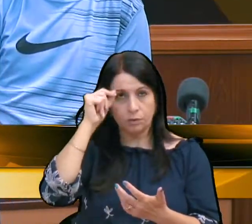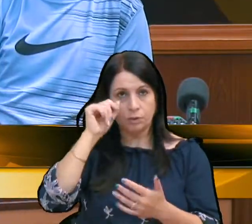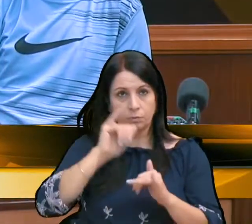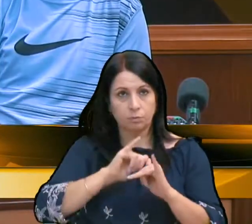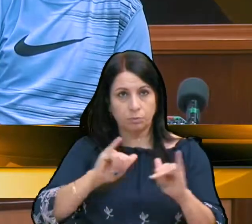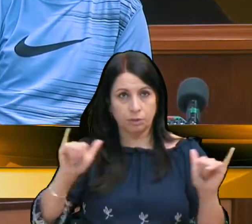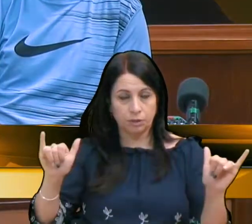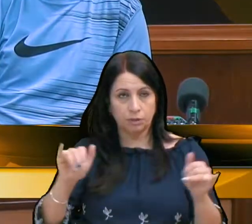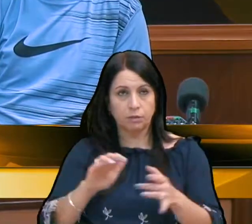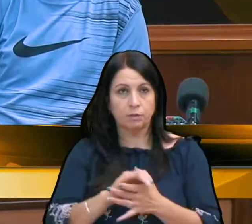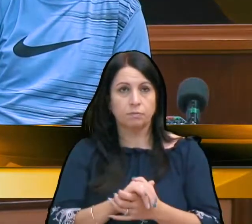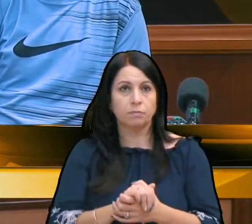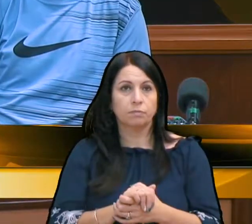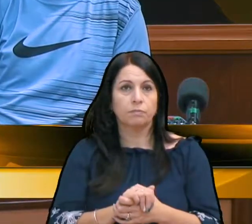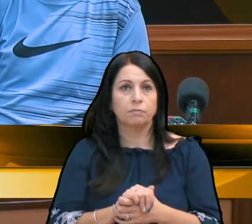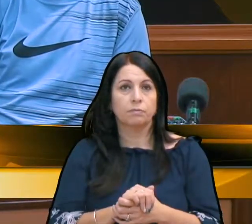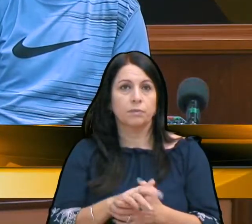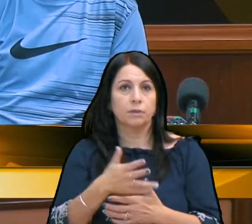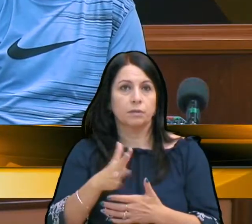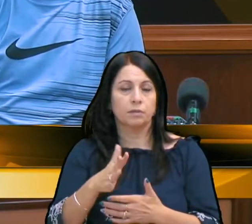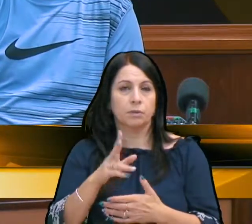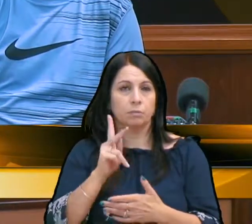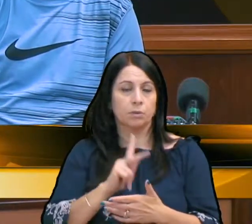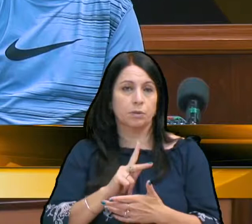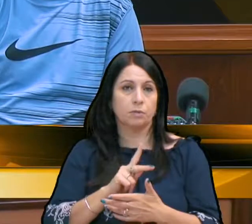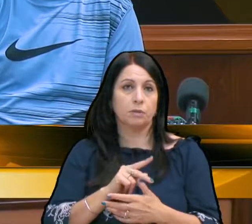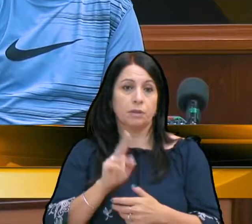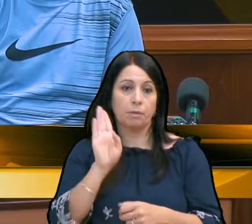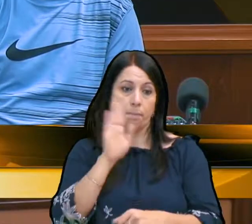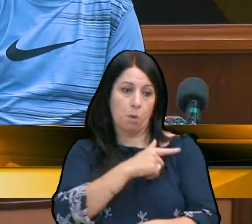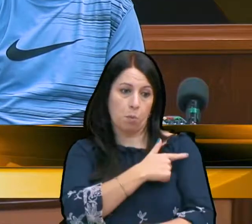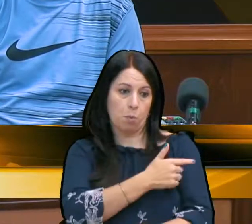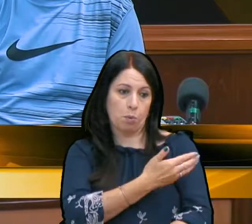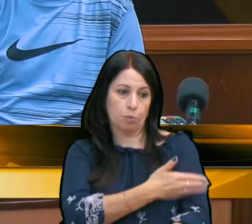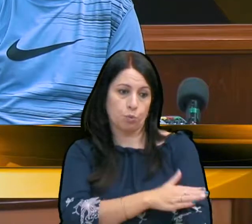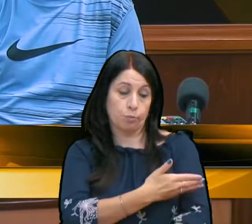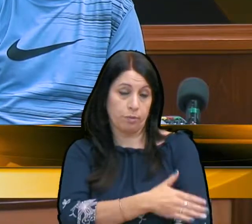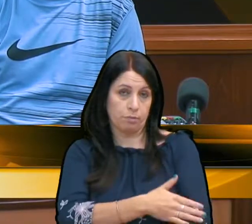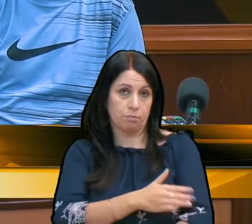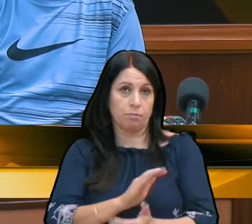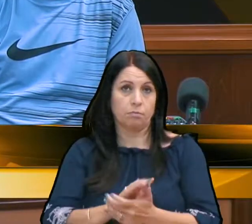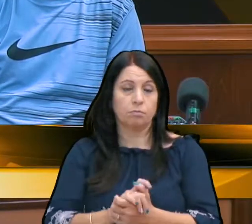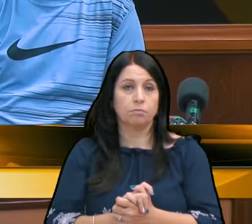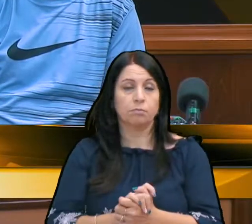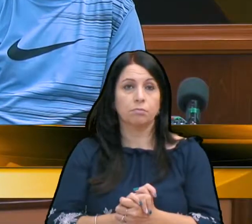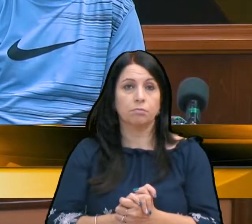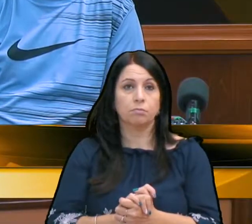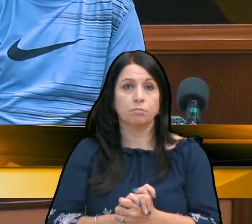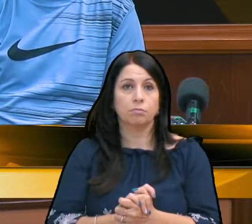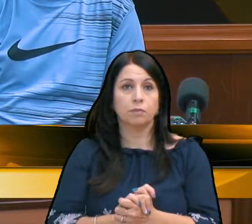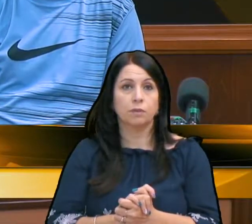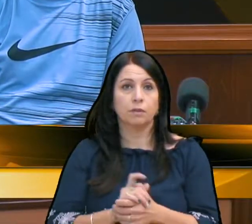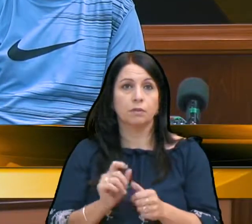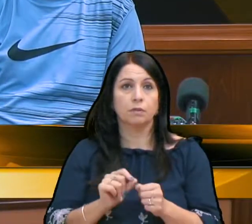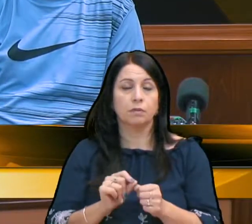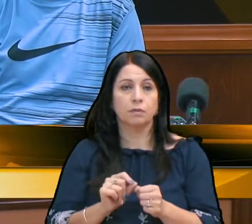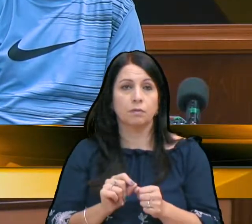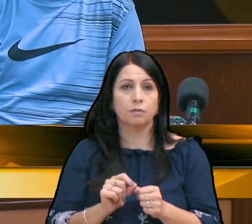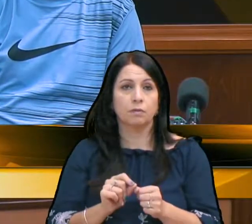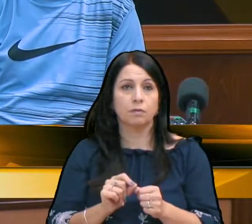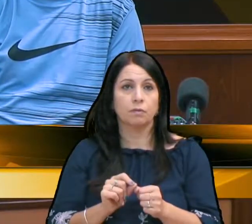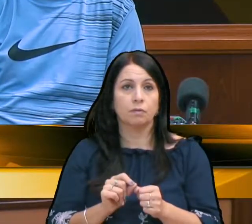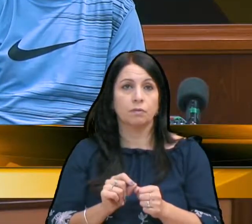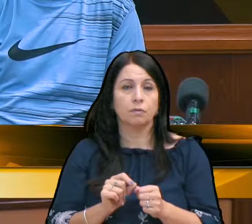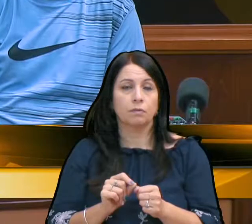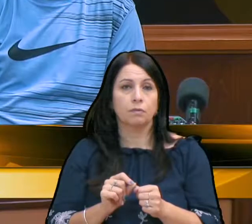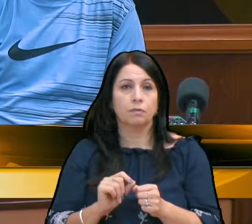propagandas, talvez o pessoal estava mal acostumado, né? Que fazia um pouco e aí, de